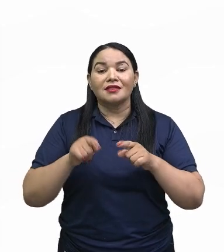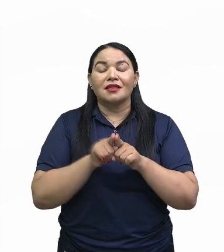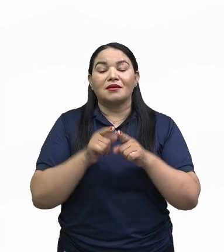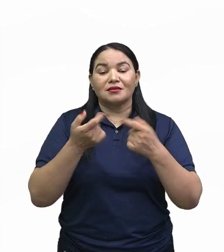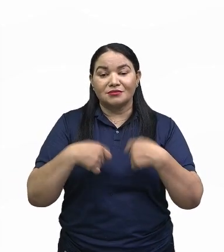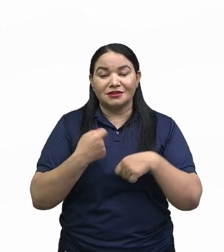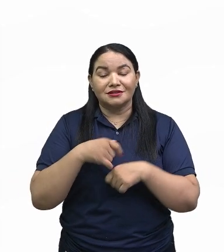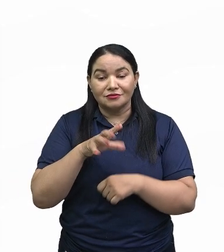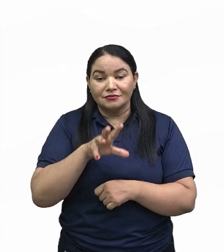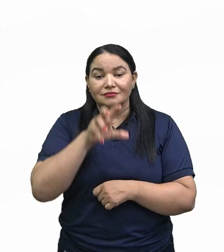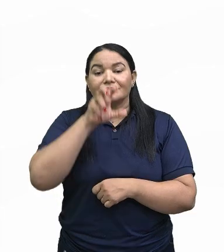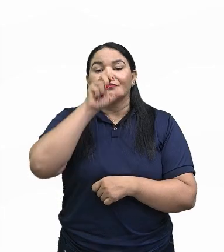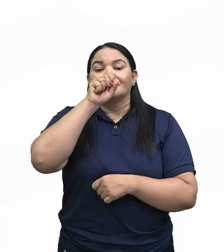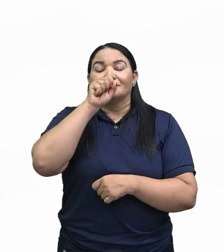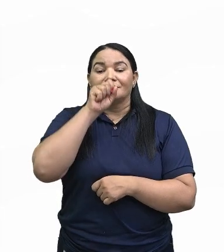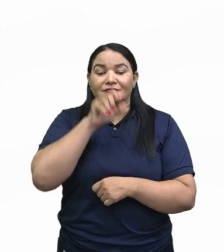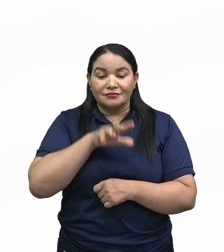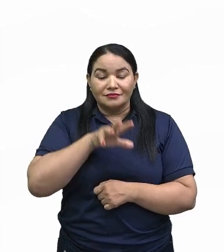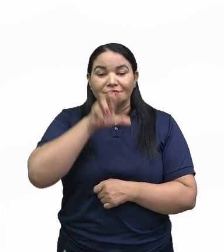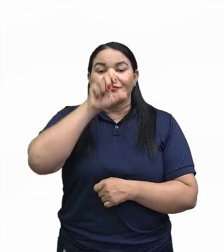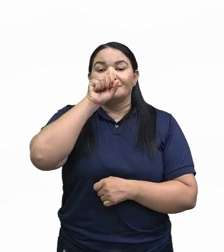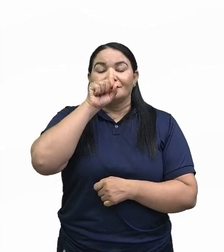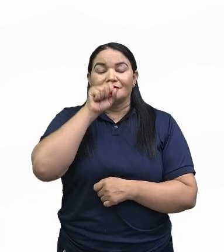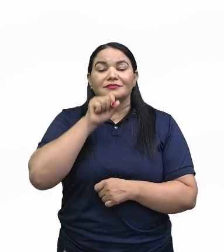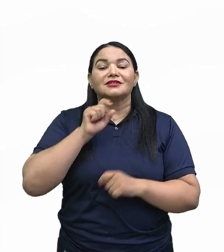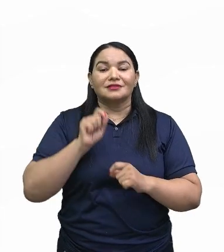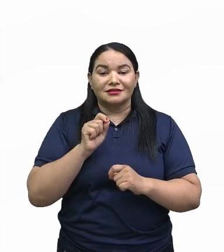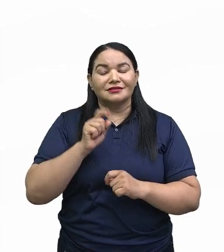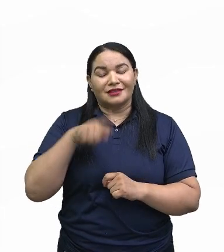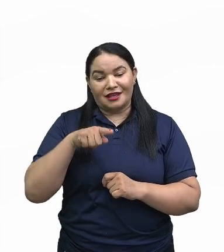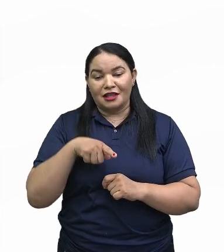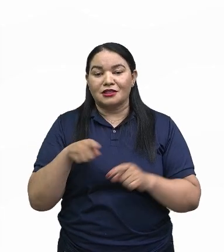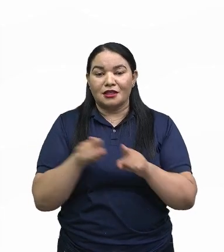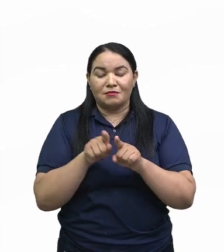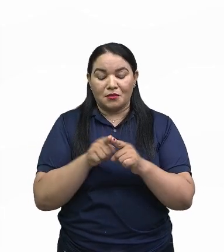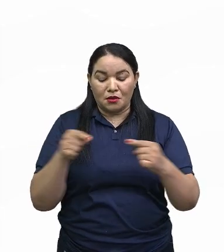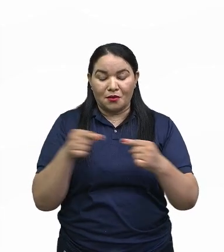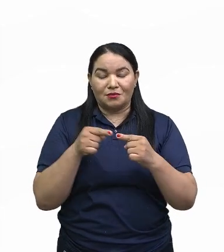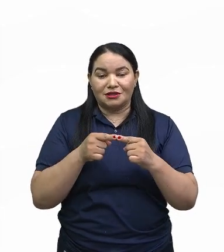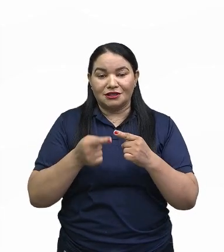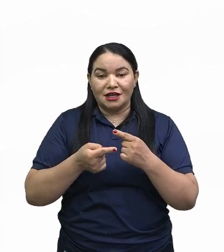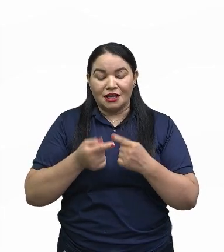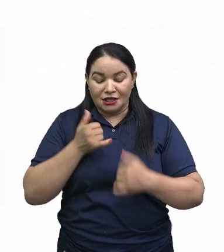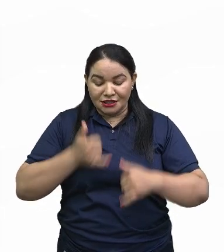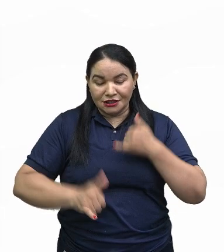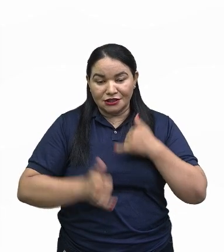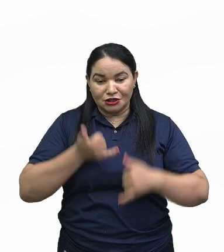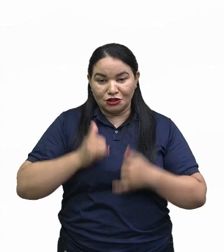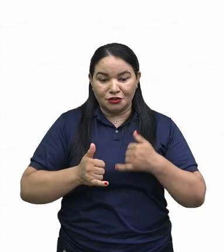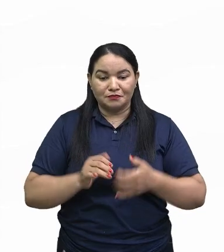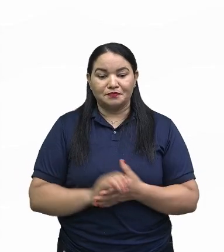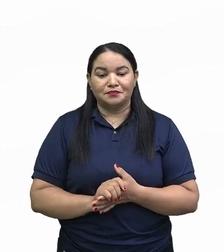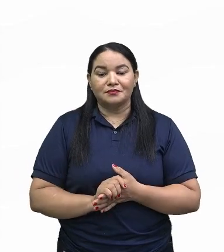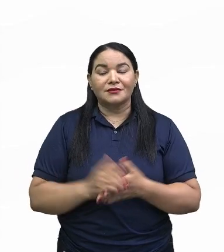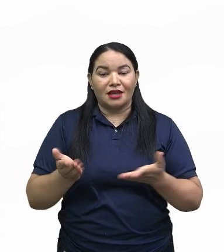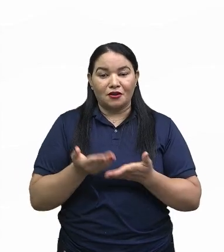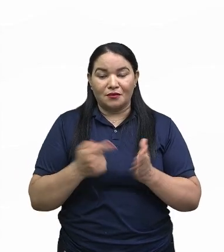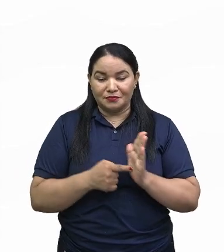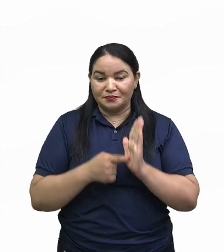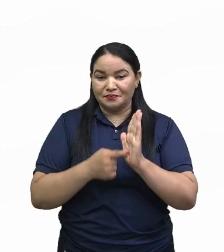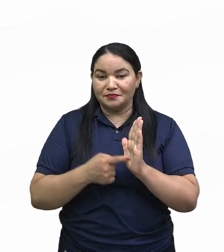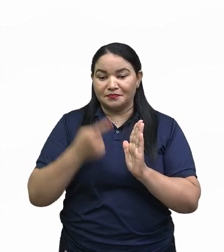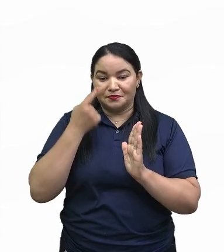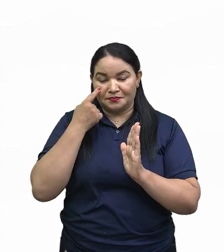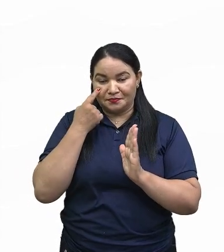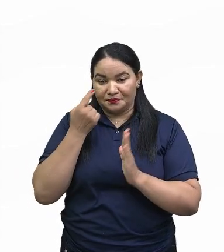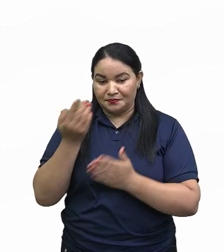gente respira para que possa ser gerada essa energia. Ainda respondendo essa pergunta, a gente traz uma imagem aqui, ó,